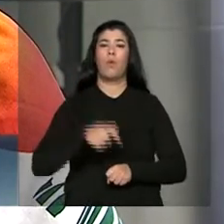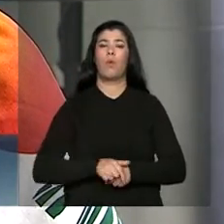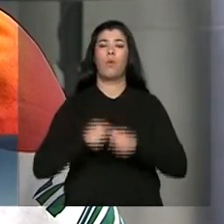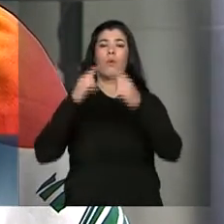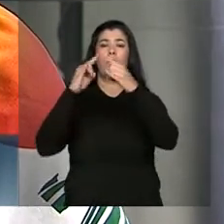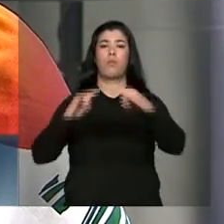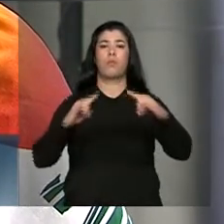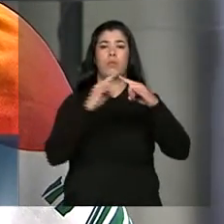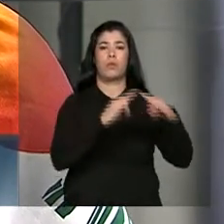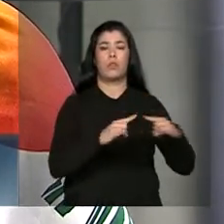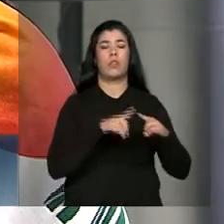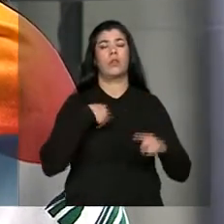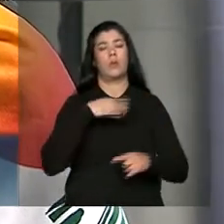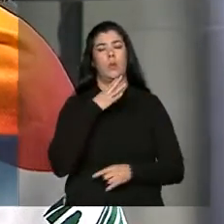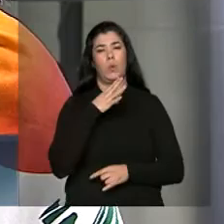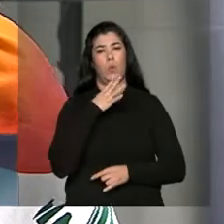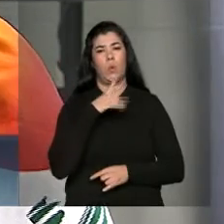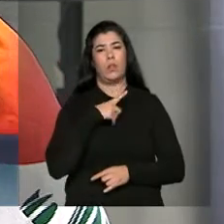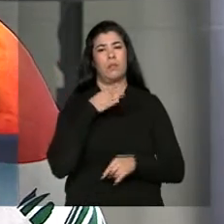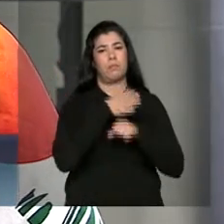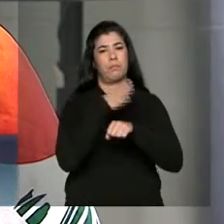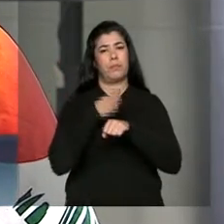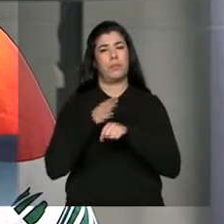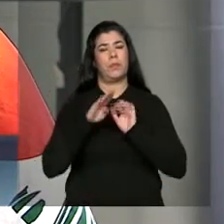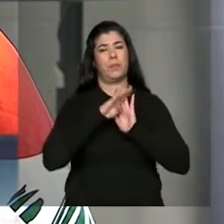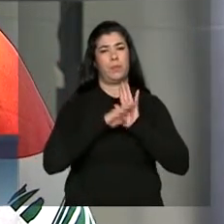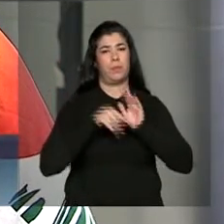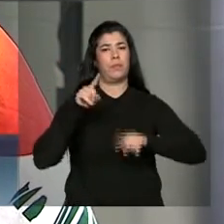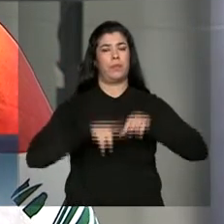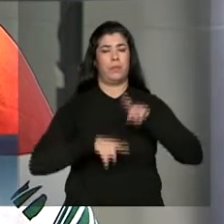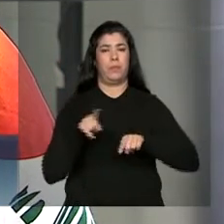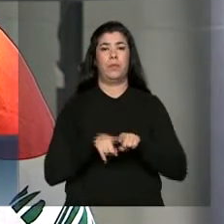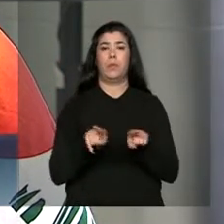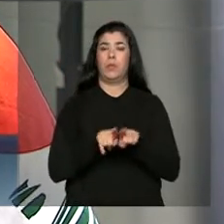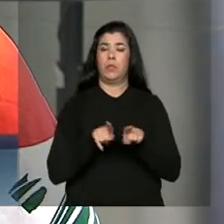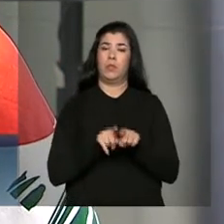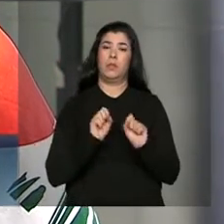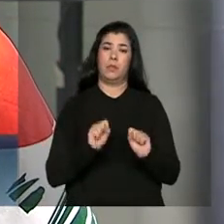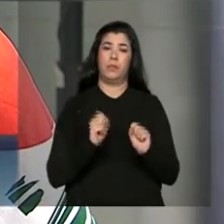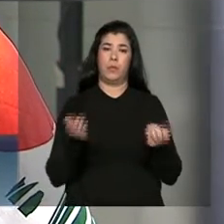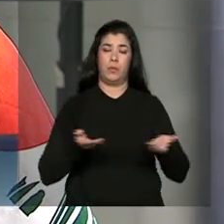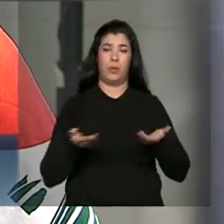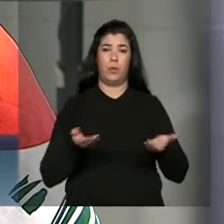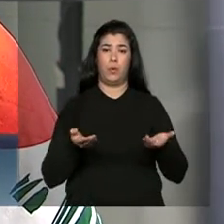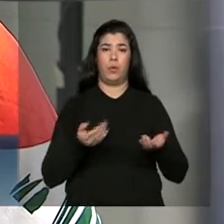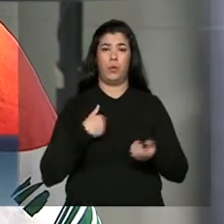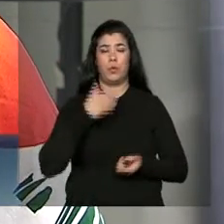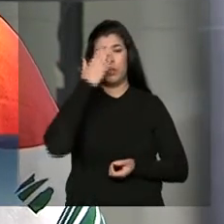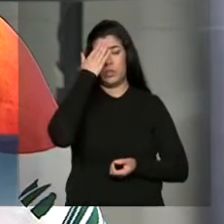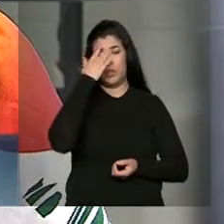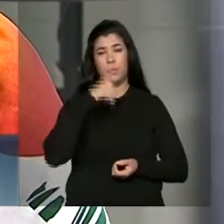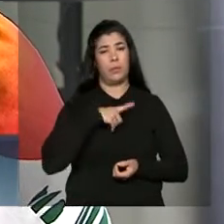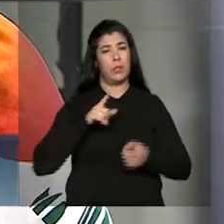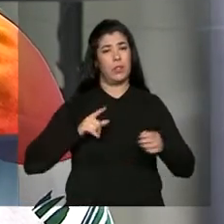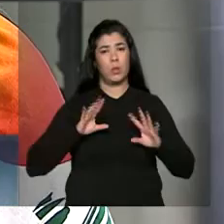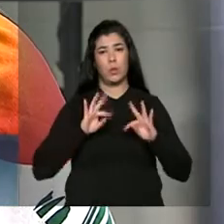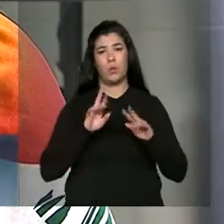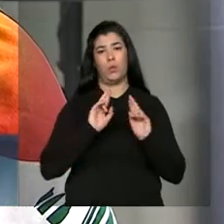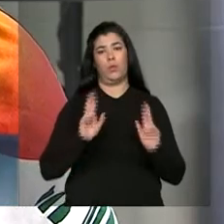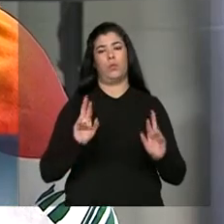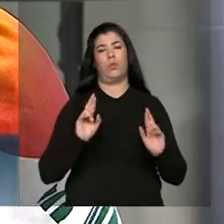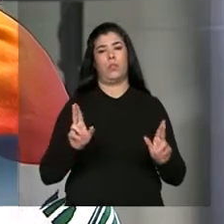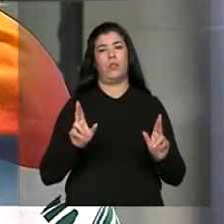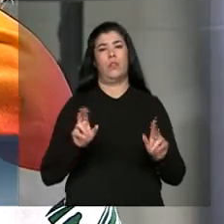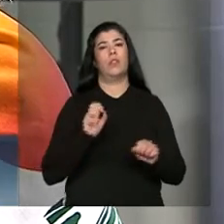que já tem acesso a essas políticas. E hoje tem todo um diferencial.